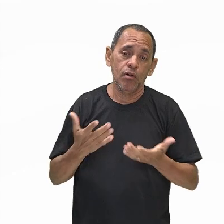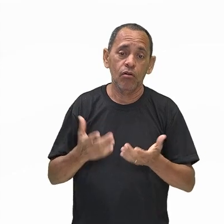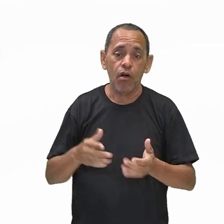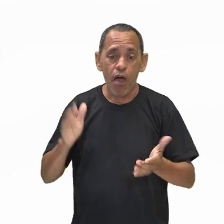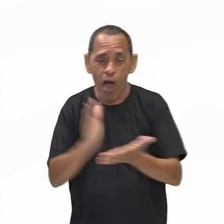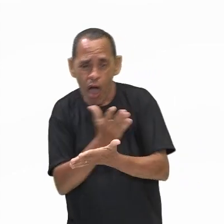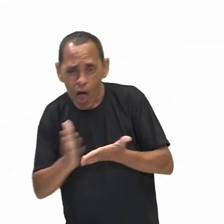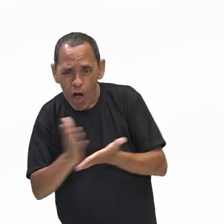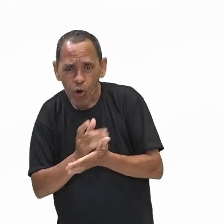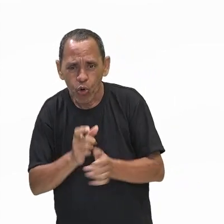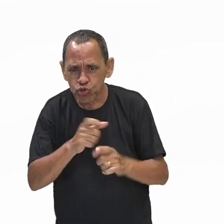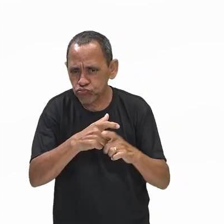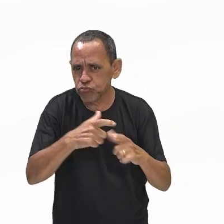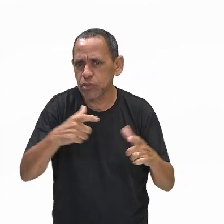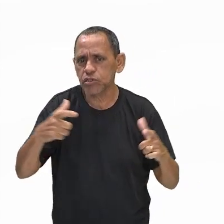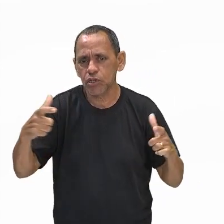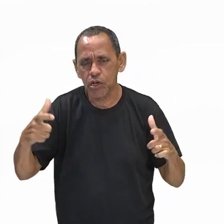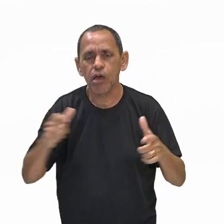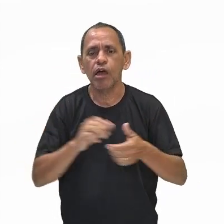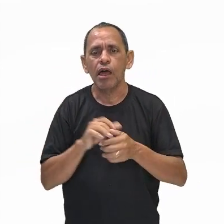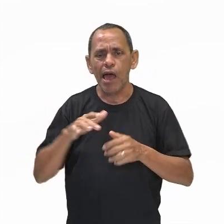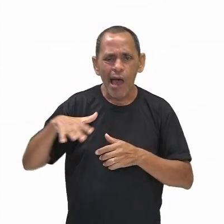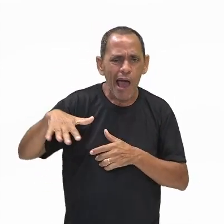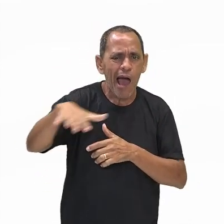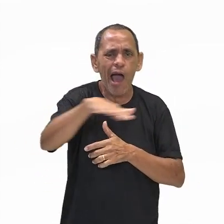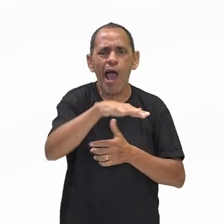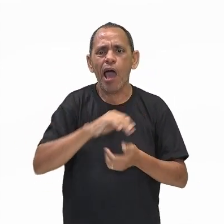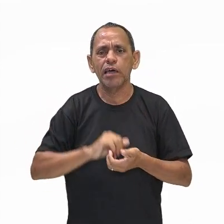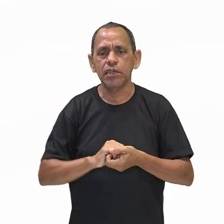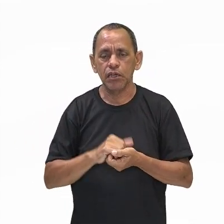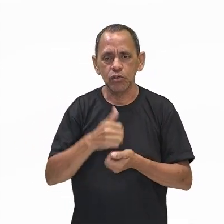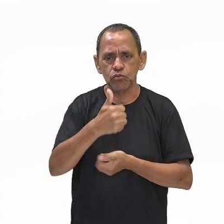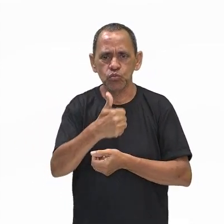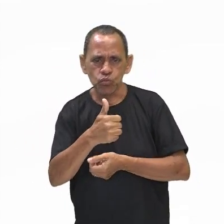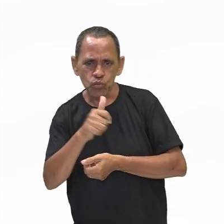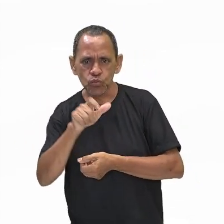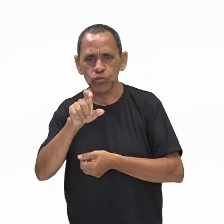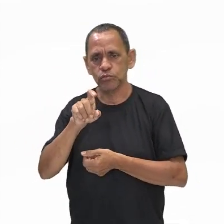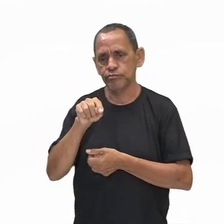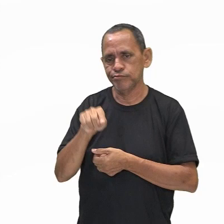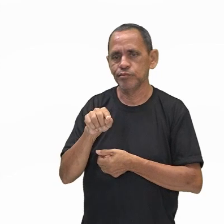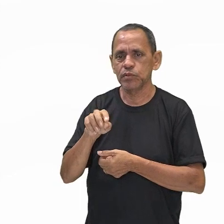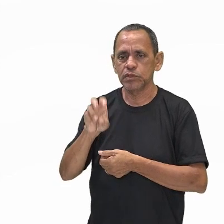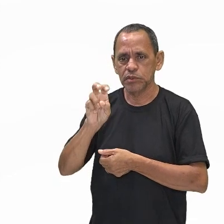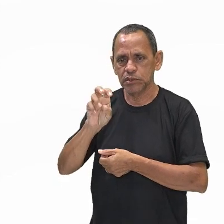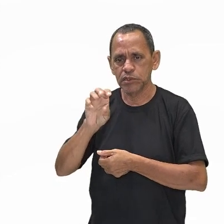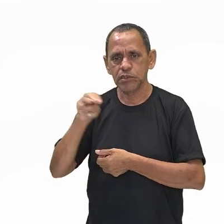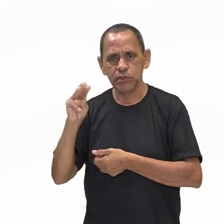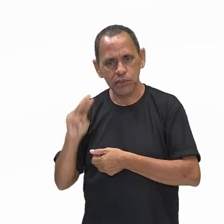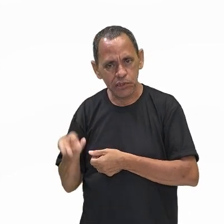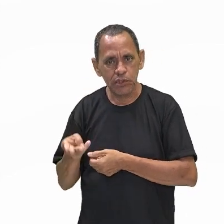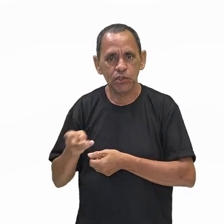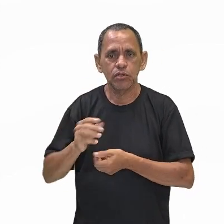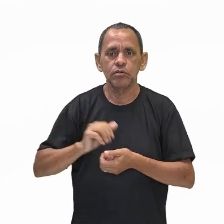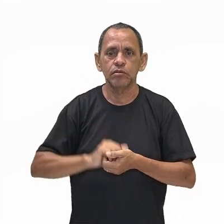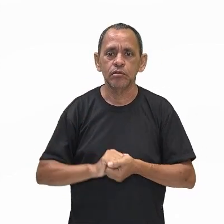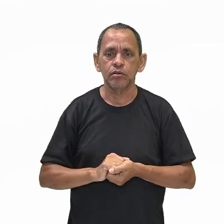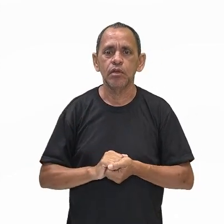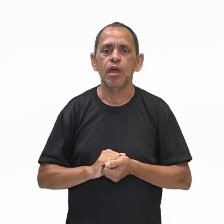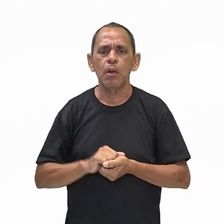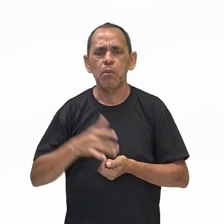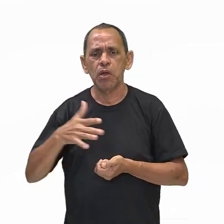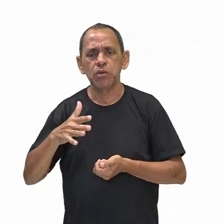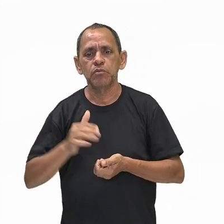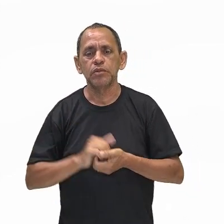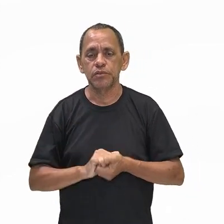estado é de cerca de 1.571.000 quilômetros quadrados. A população, de acordo com o IBGE 2022,